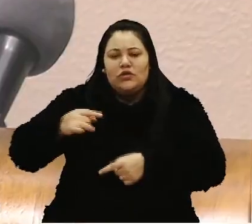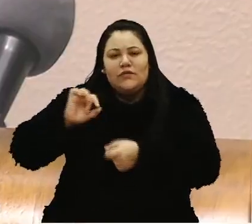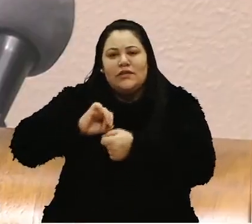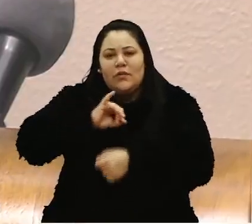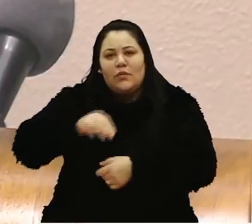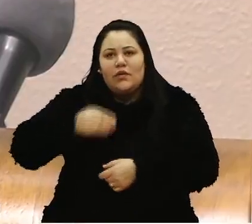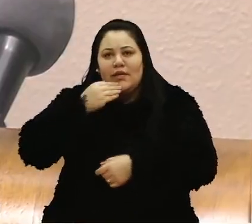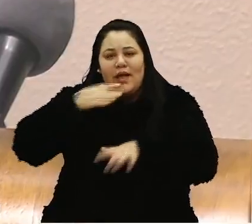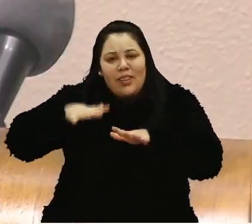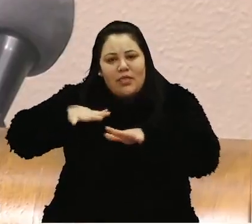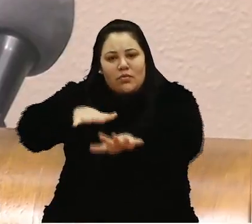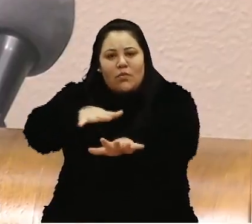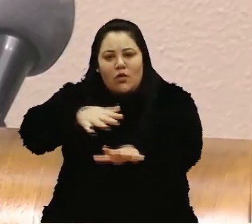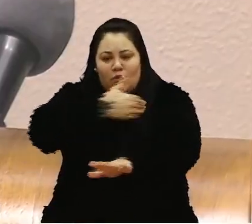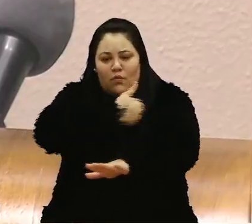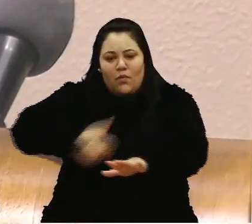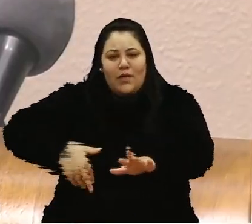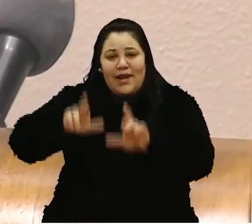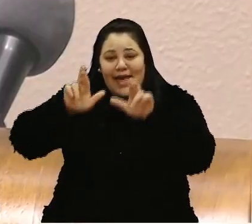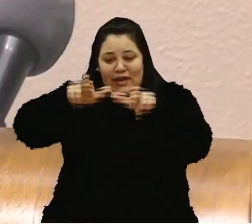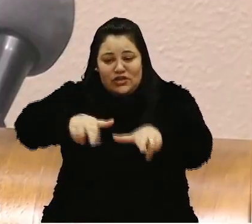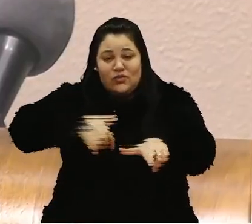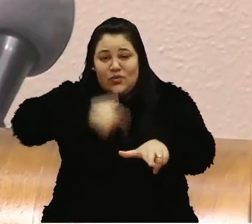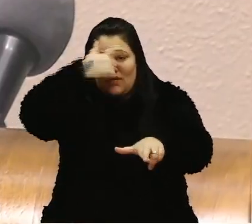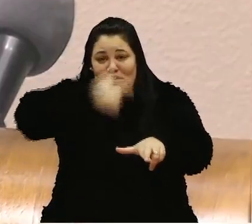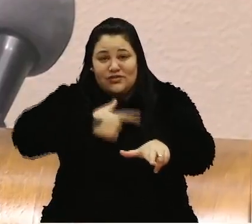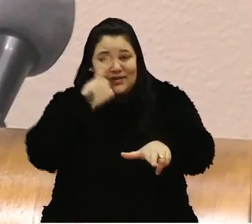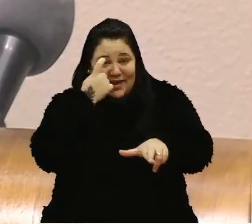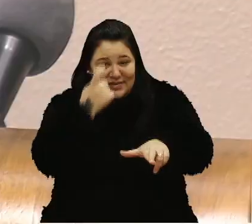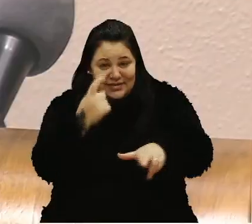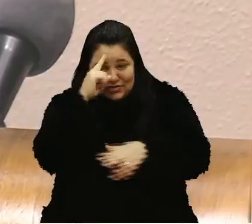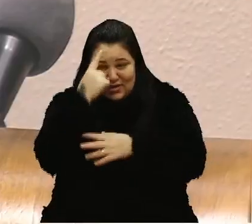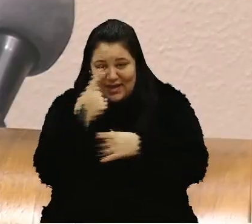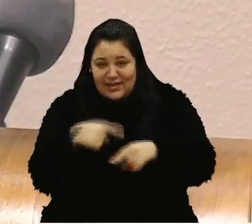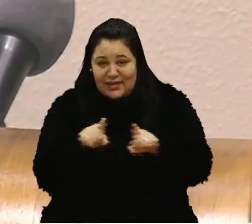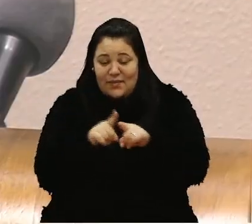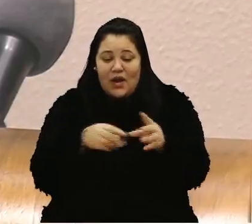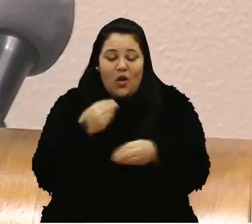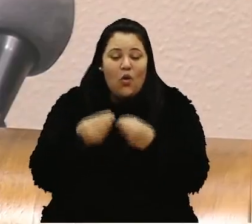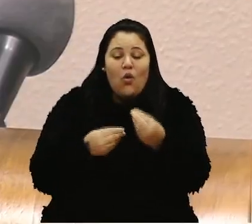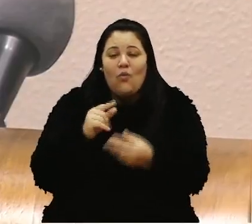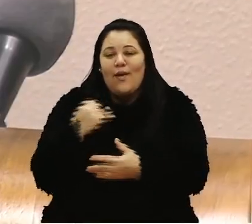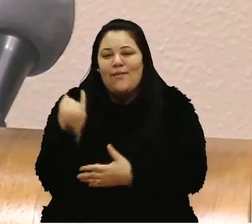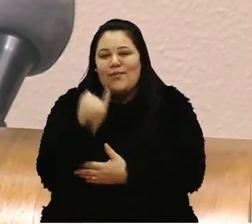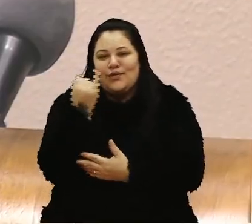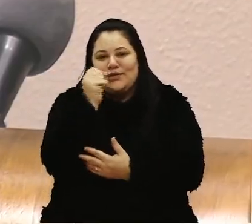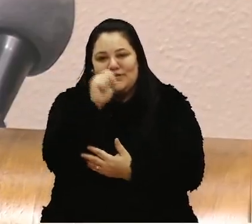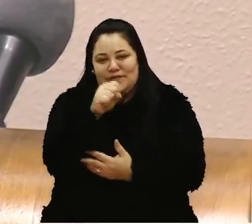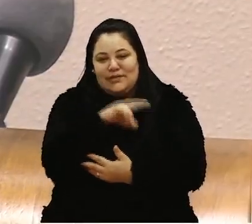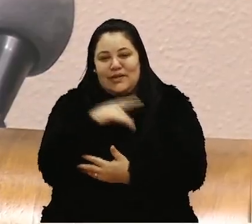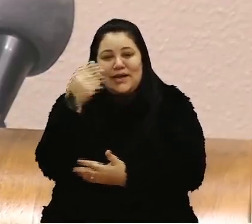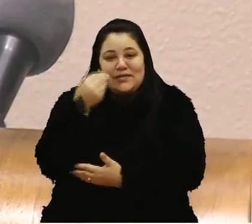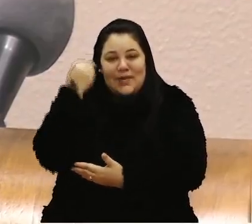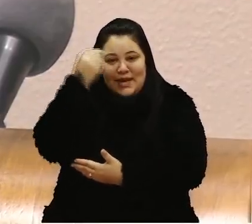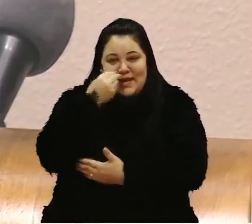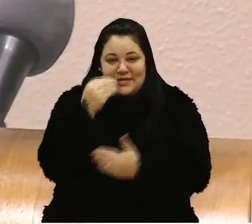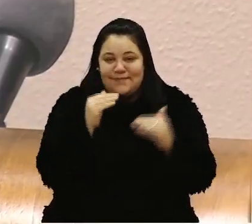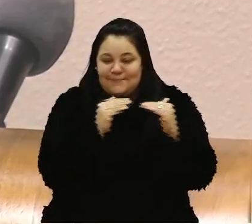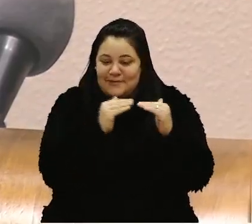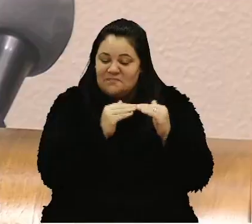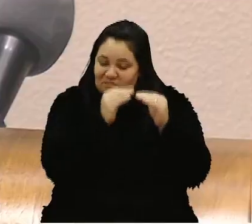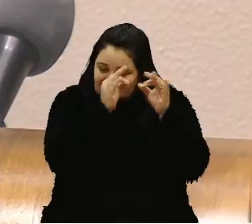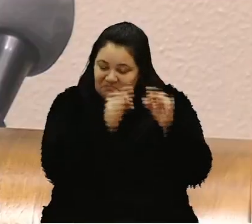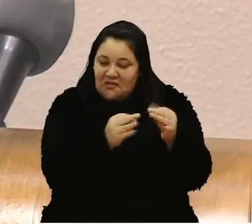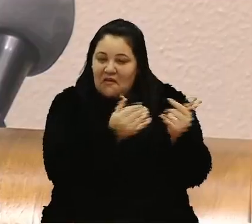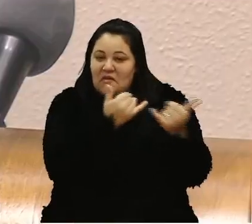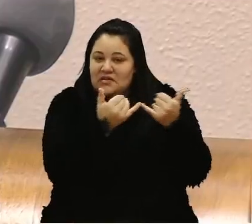público regional e achei interessantíssima a ideia. Então, como é importante buscar as experiências que deram certo, os exemplos